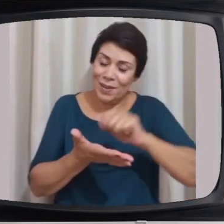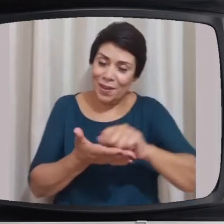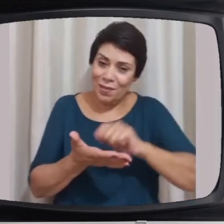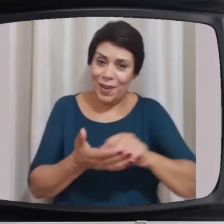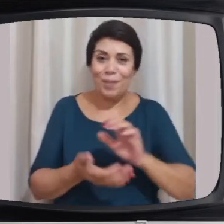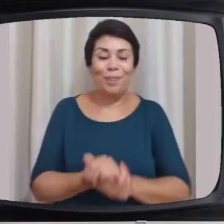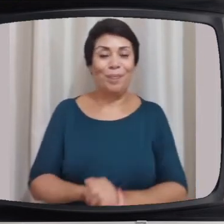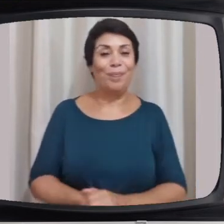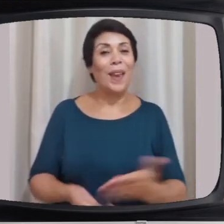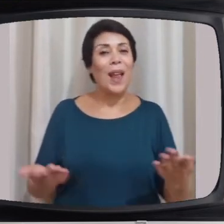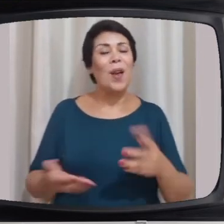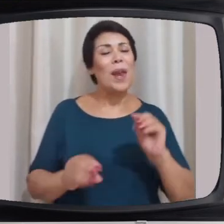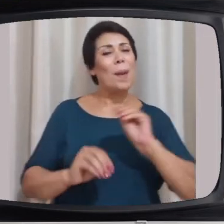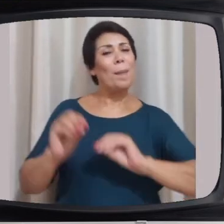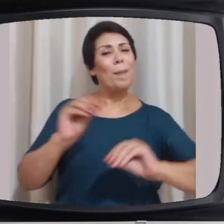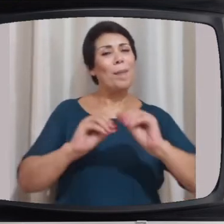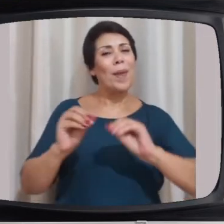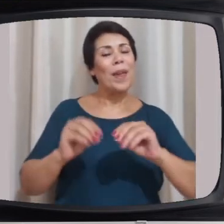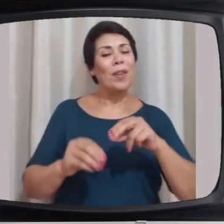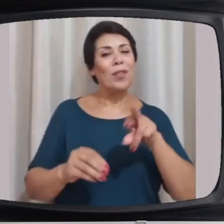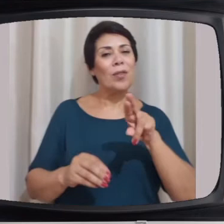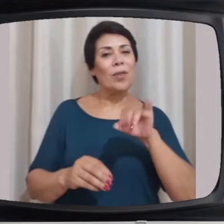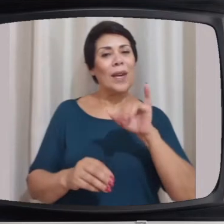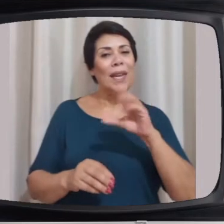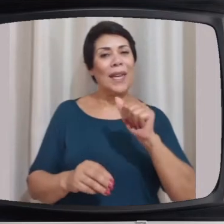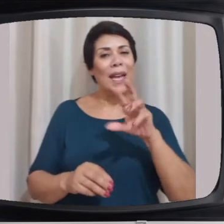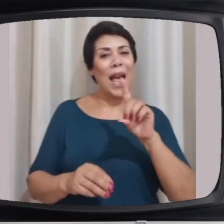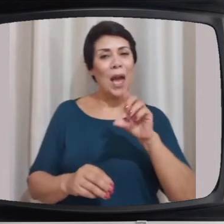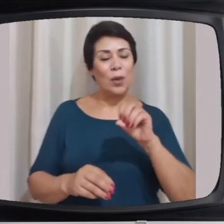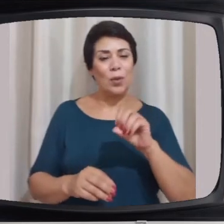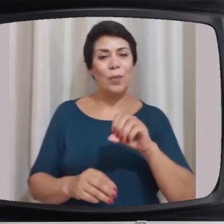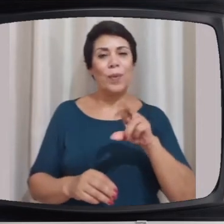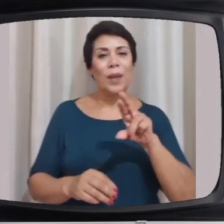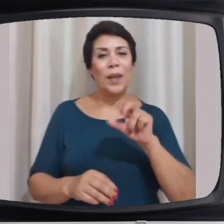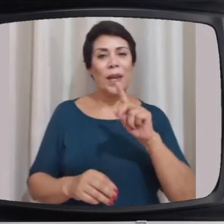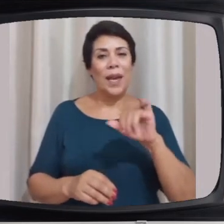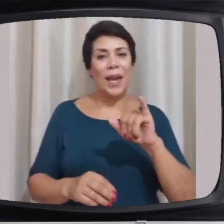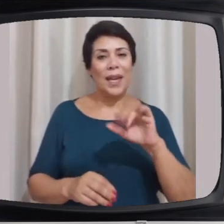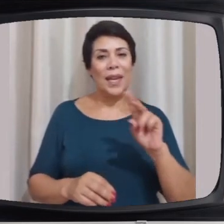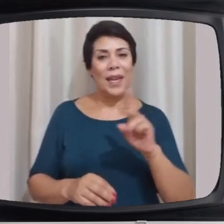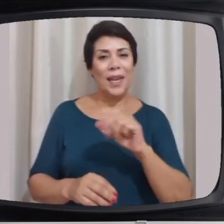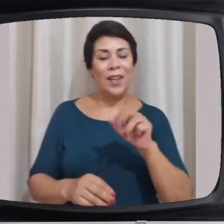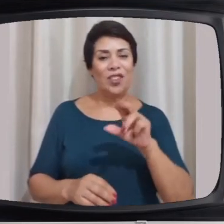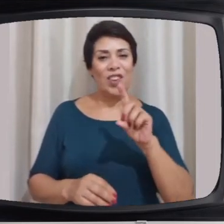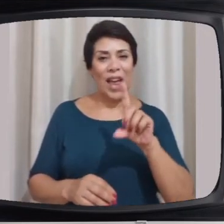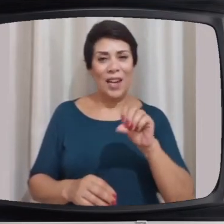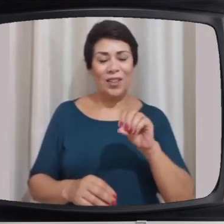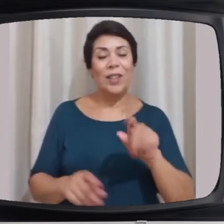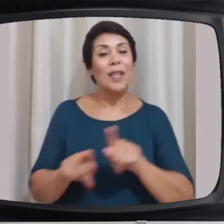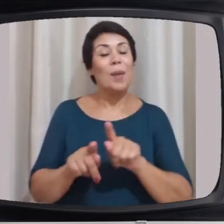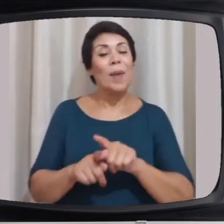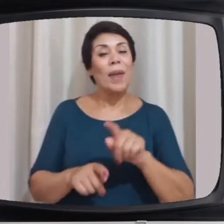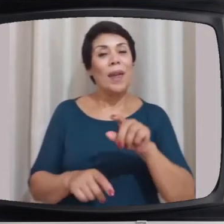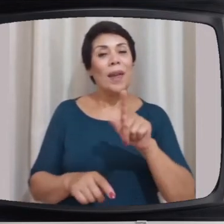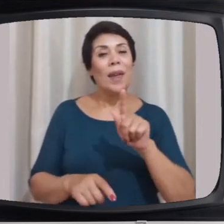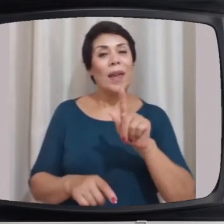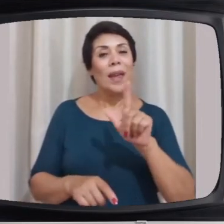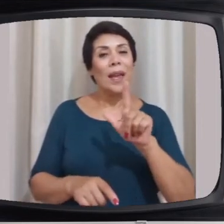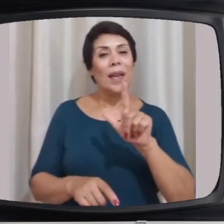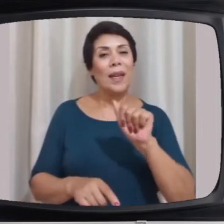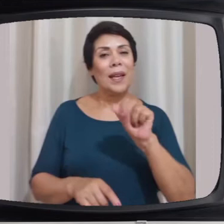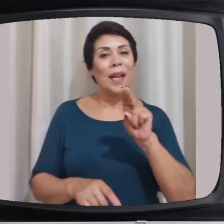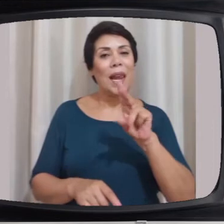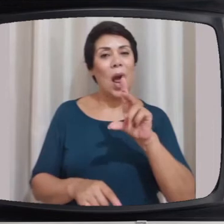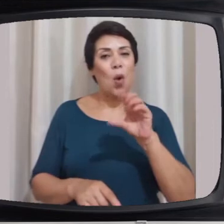quero mandar um beijo gigantesco para Ricardo Cotos, Richard Neves e Glauco, maravilhoso. Glauco, a gente participou até